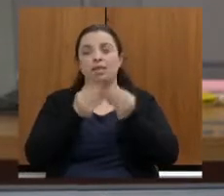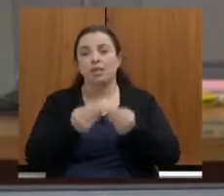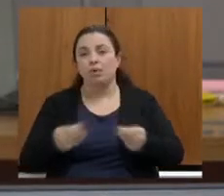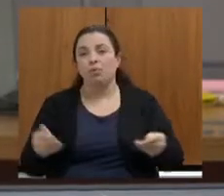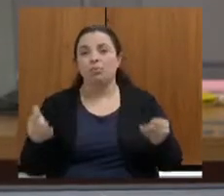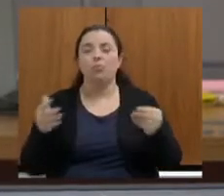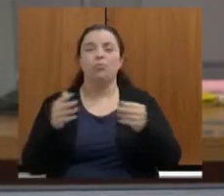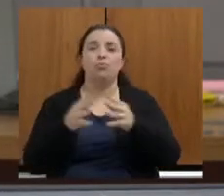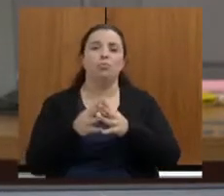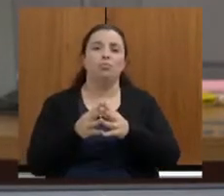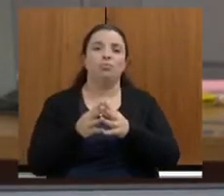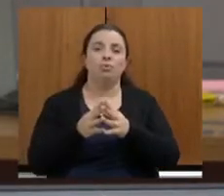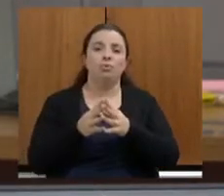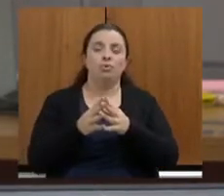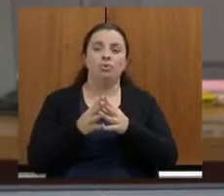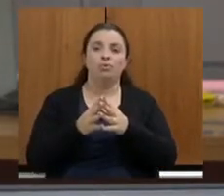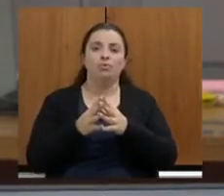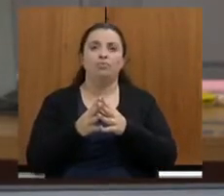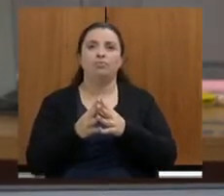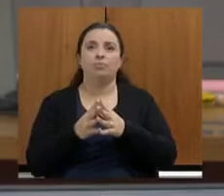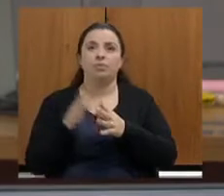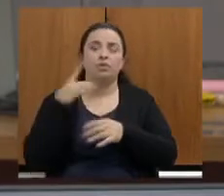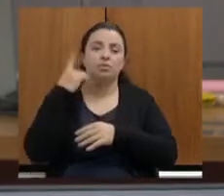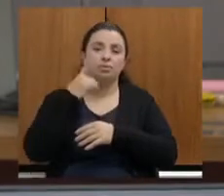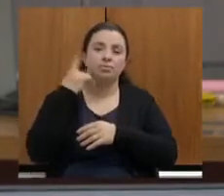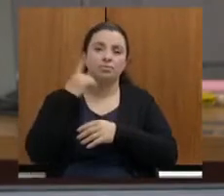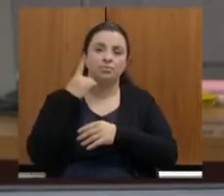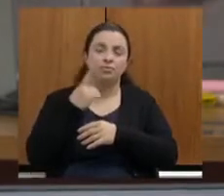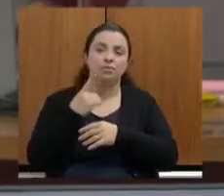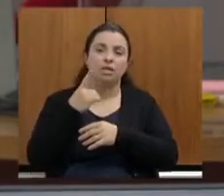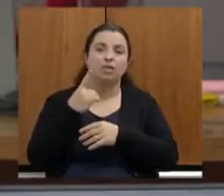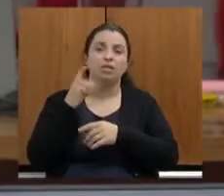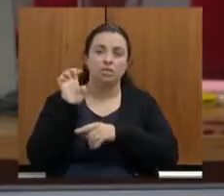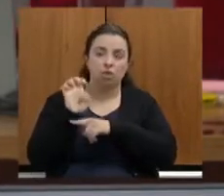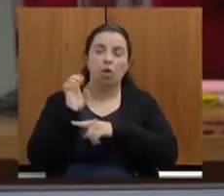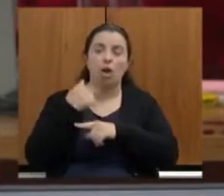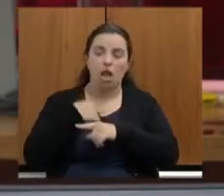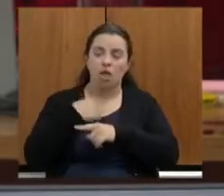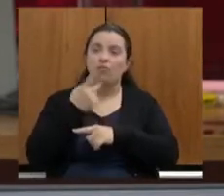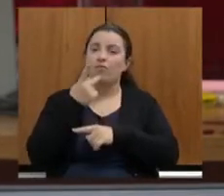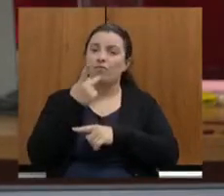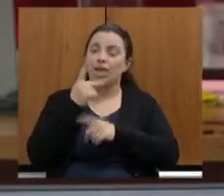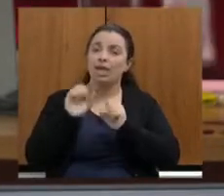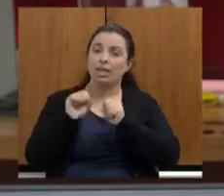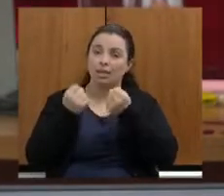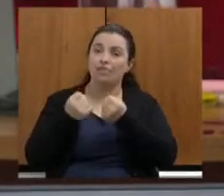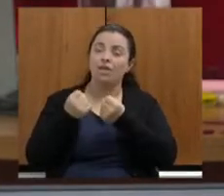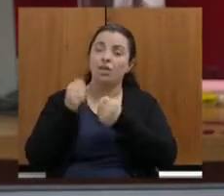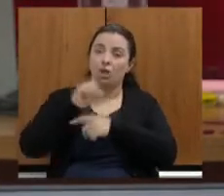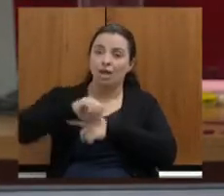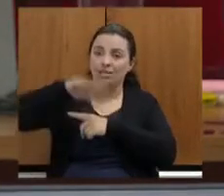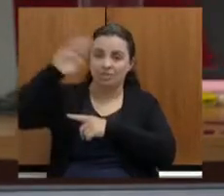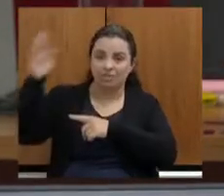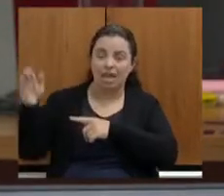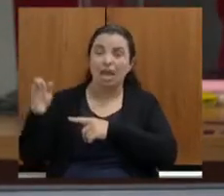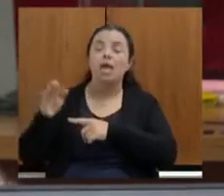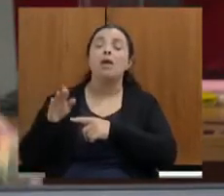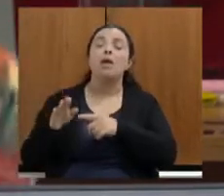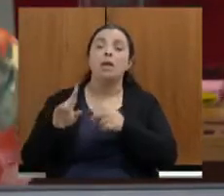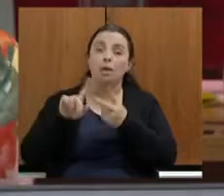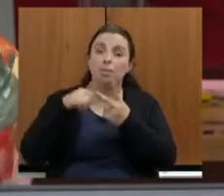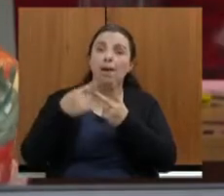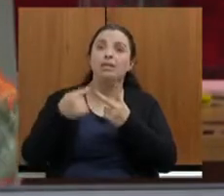como deputado estadual que defendo o meio ambiente que defendem a Serra do Curral mas falo também na condição de